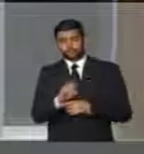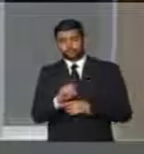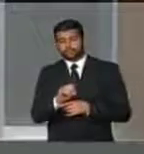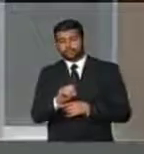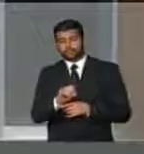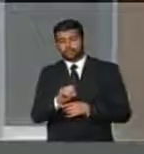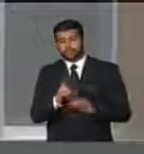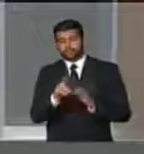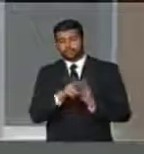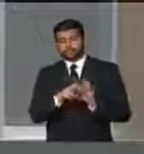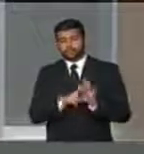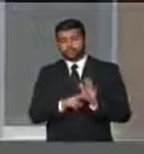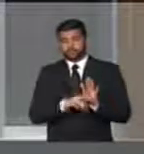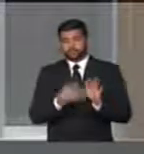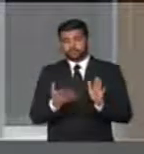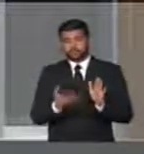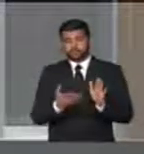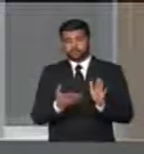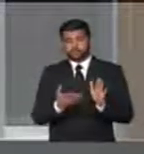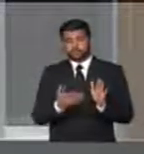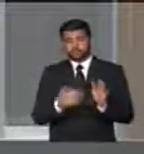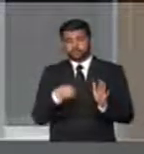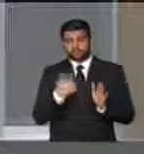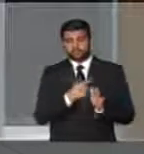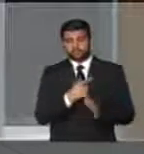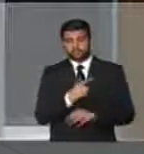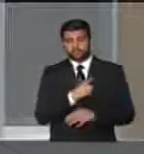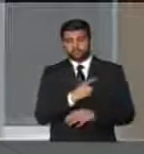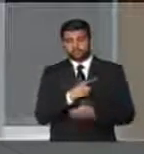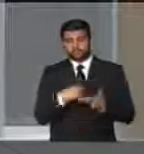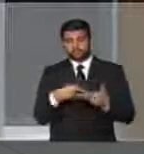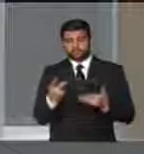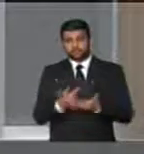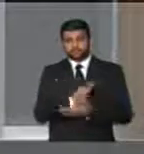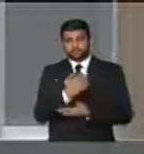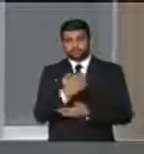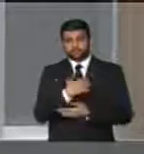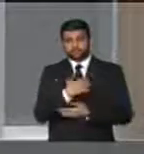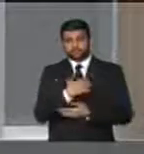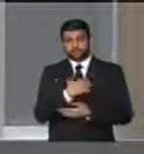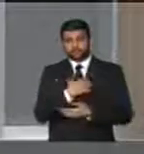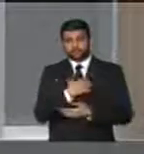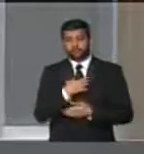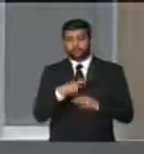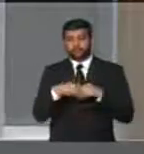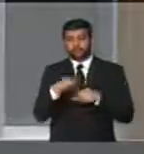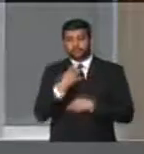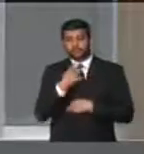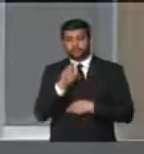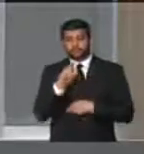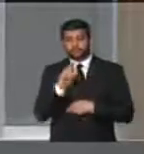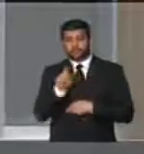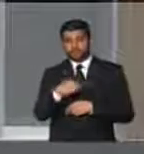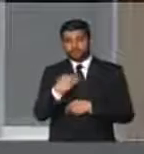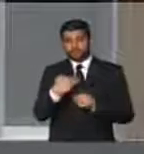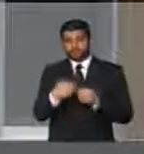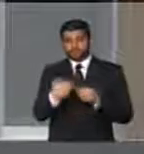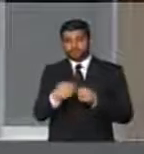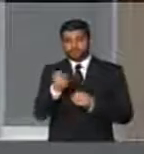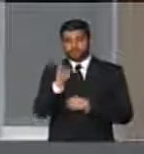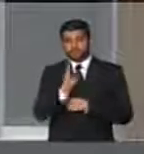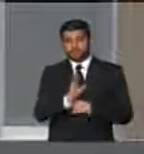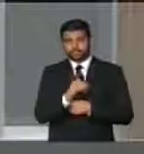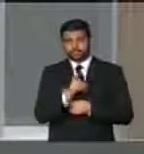e rigorosamente nós temos a seguinte situação: quase 3 mil municípios